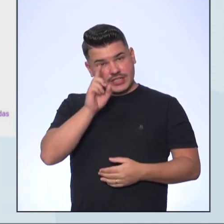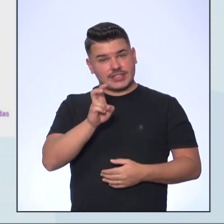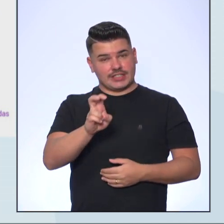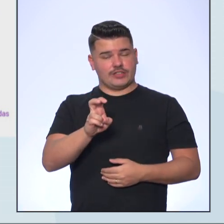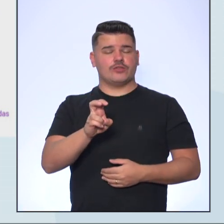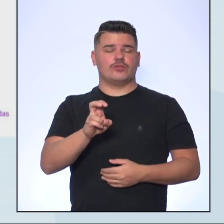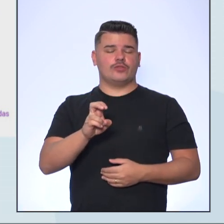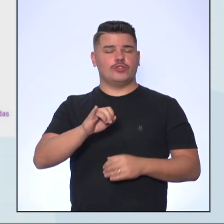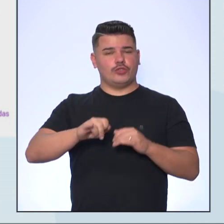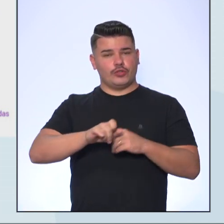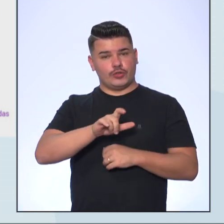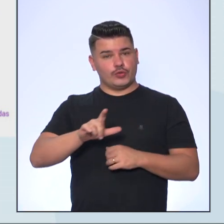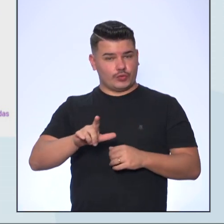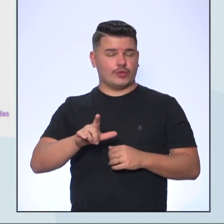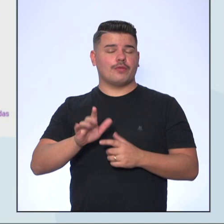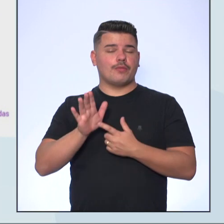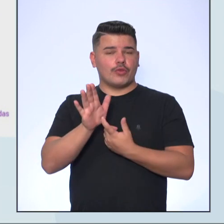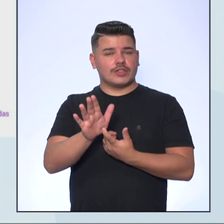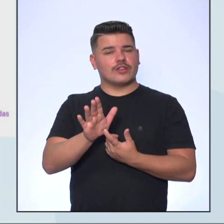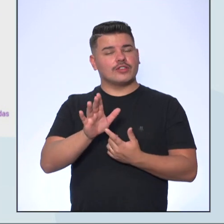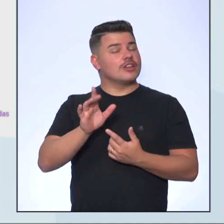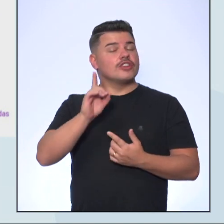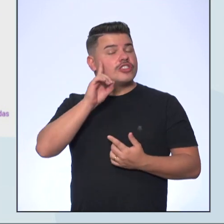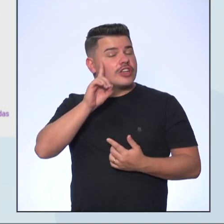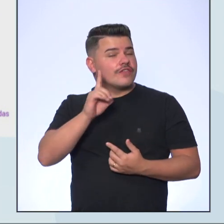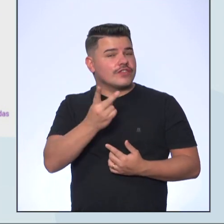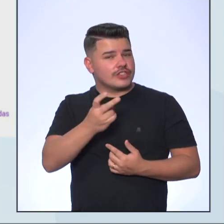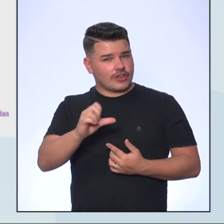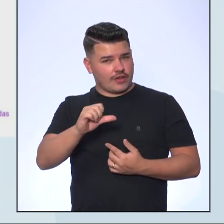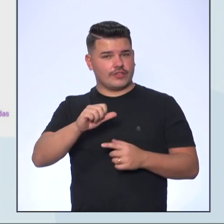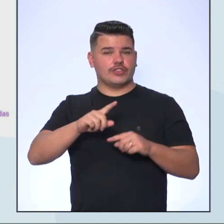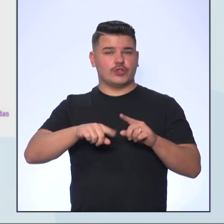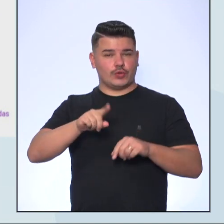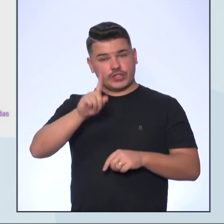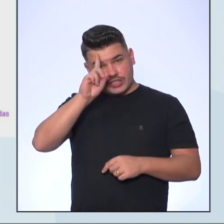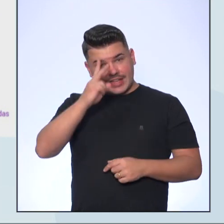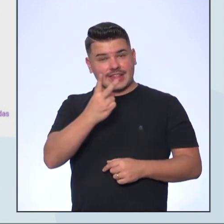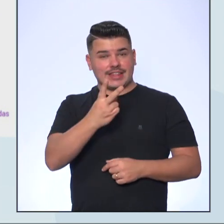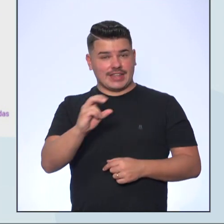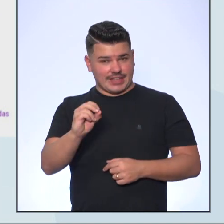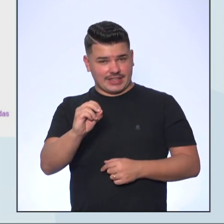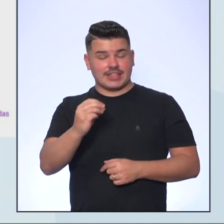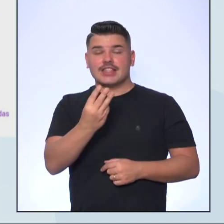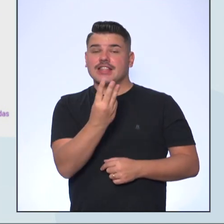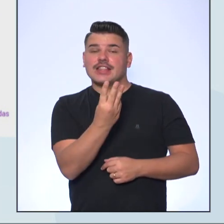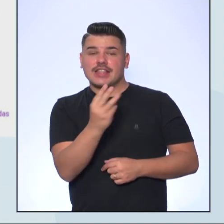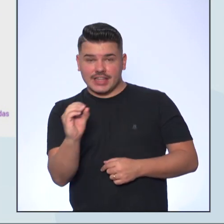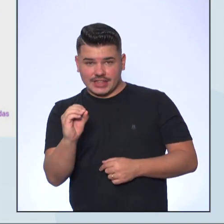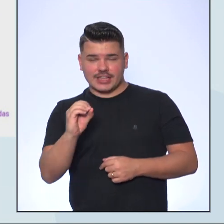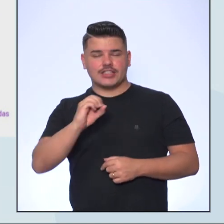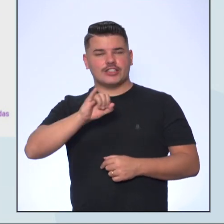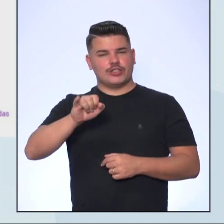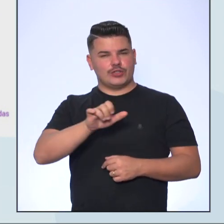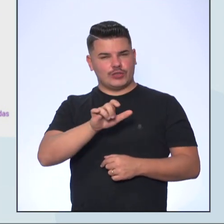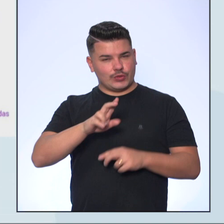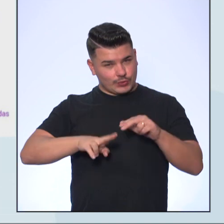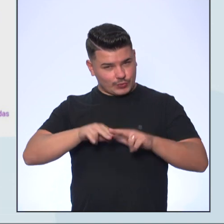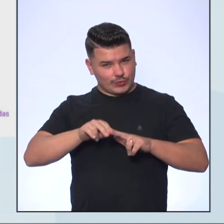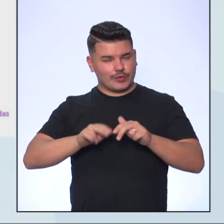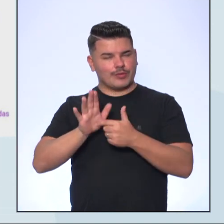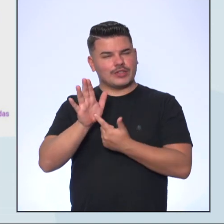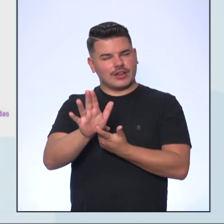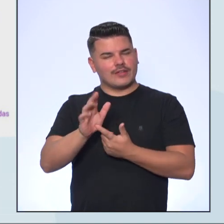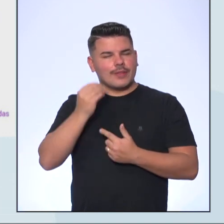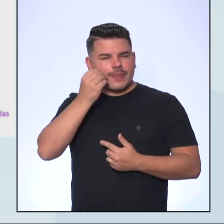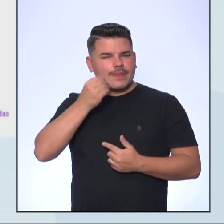5, 29 de junho, apresentando a oceanografia. 30 de junho, construção do mural virtual de encerramento.